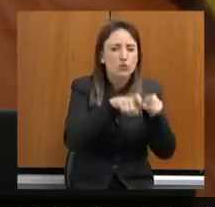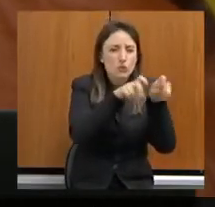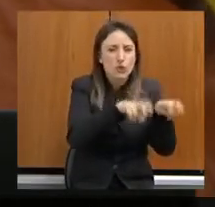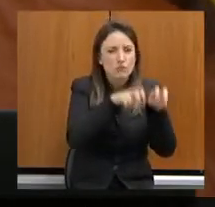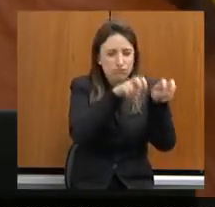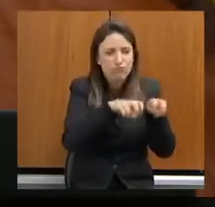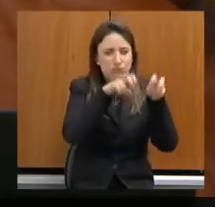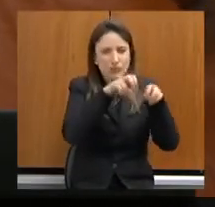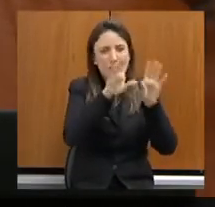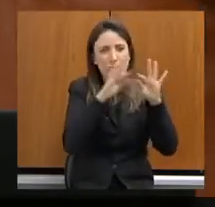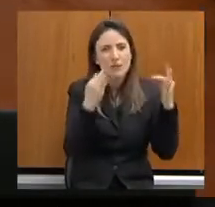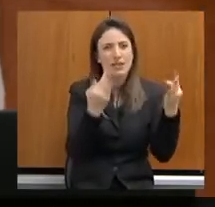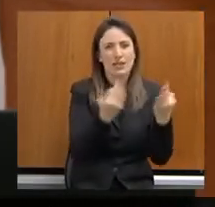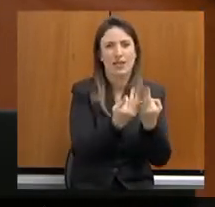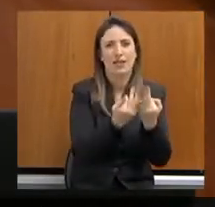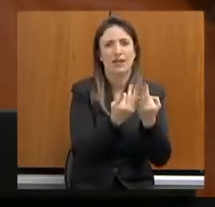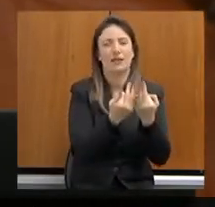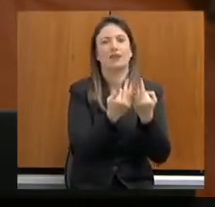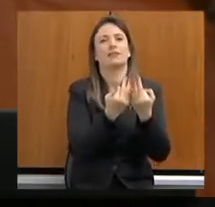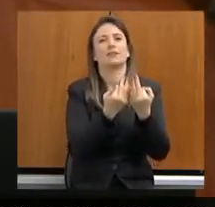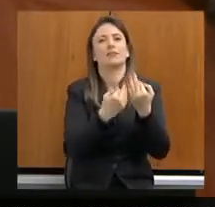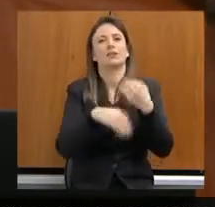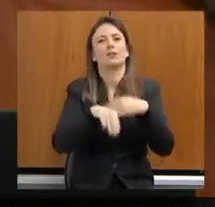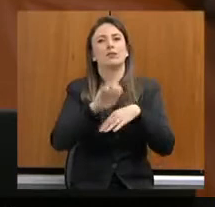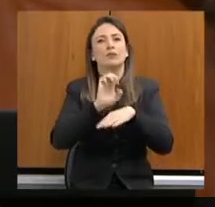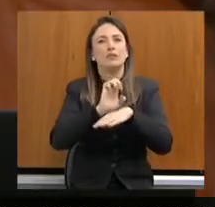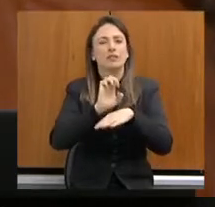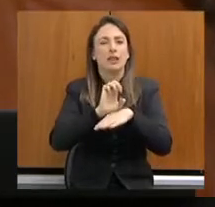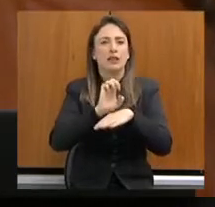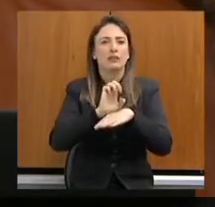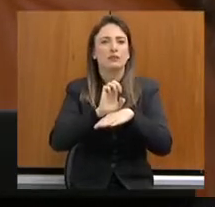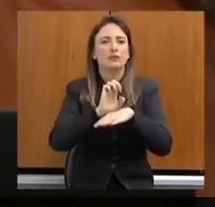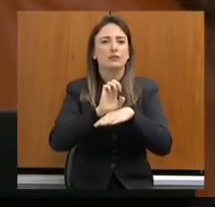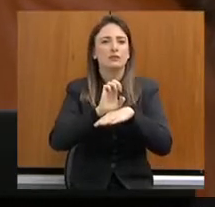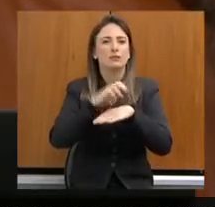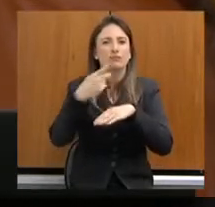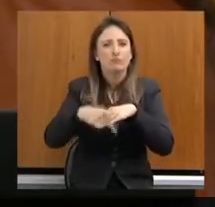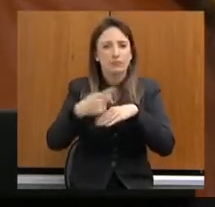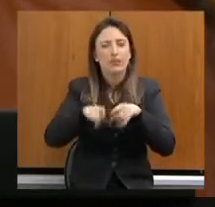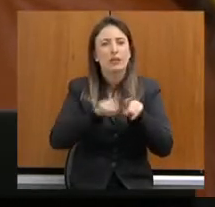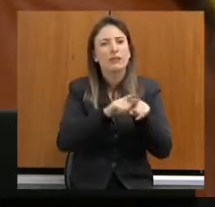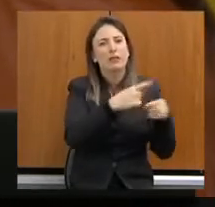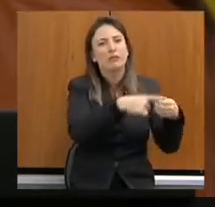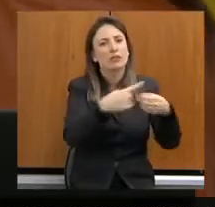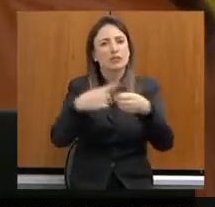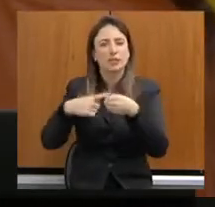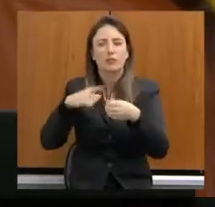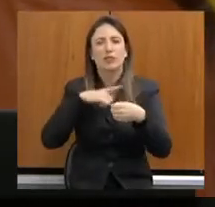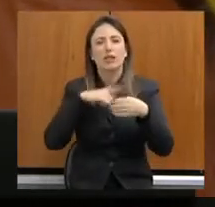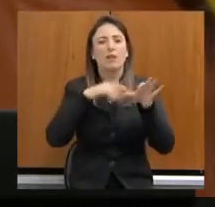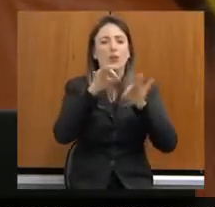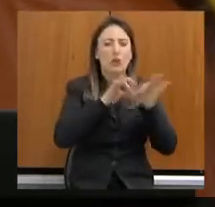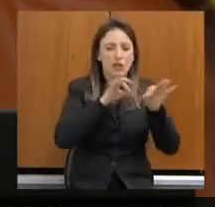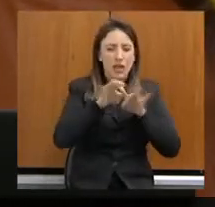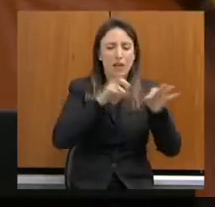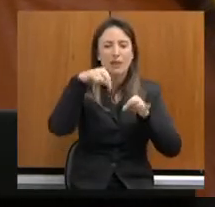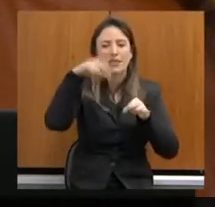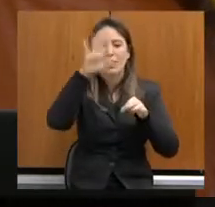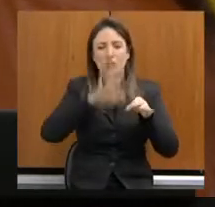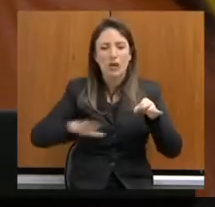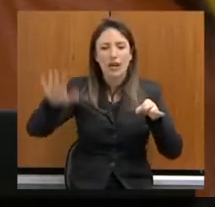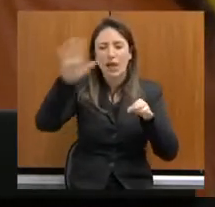âmbito do Senai no estado e seus municípios programa nacional de alimentação